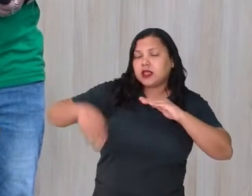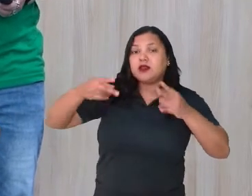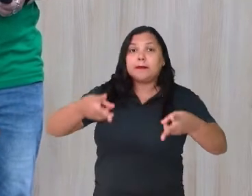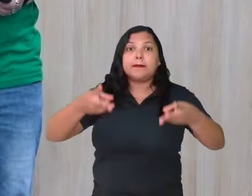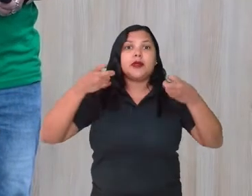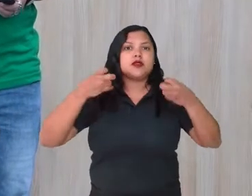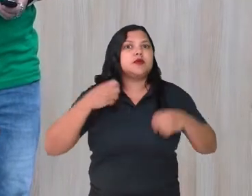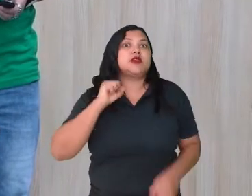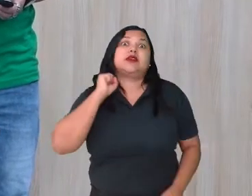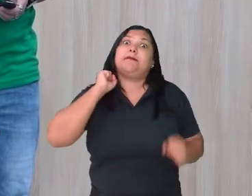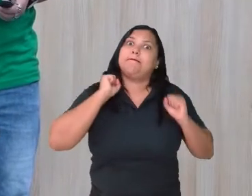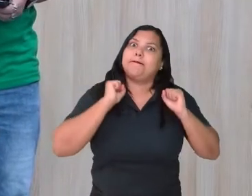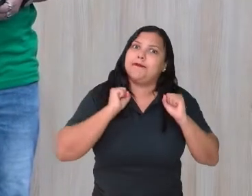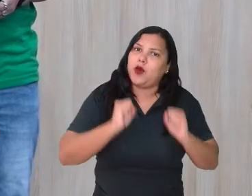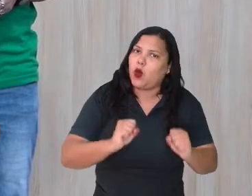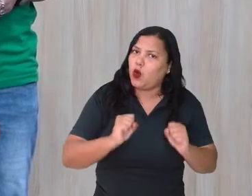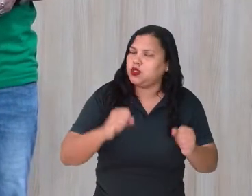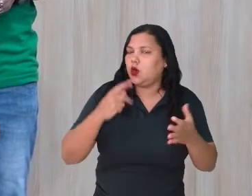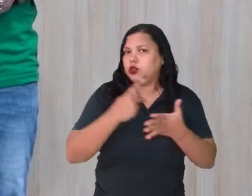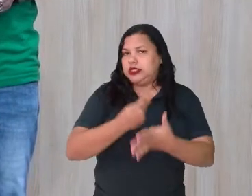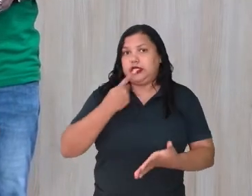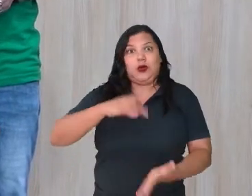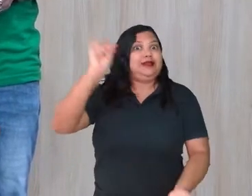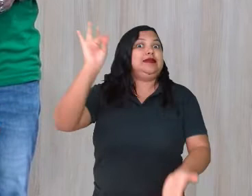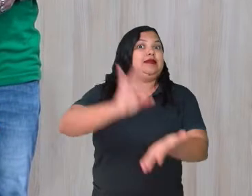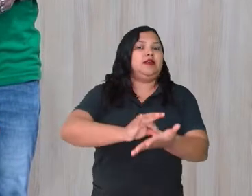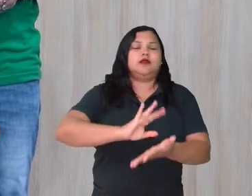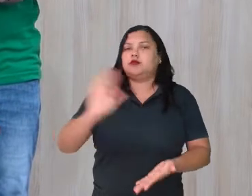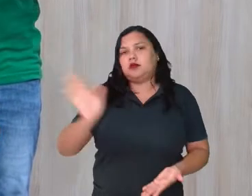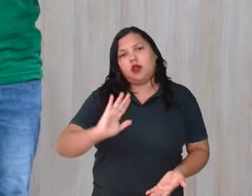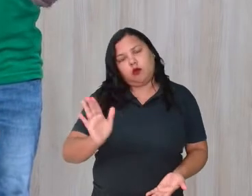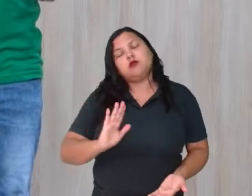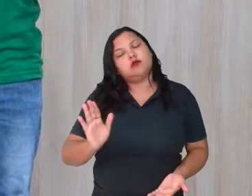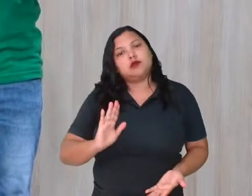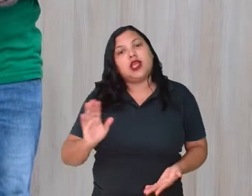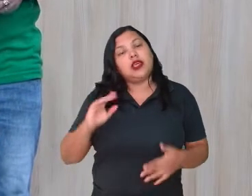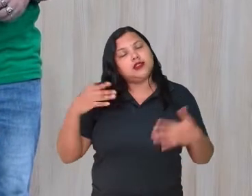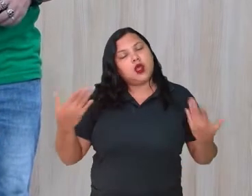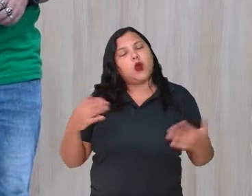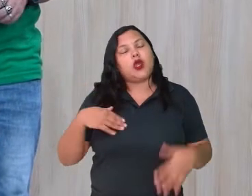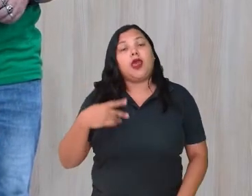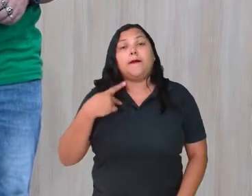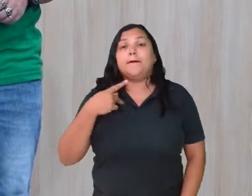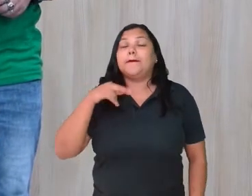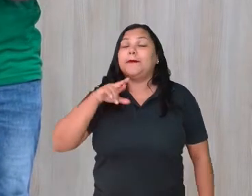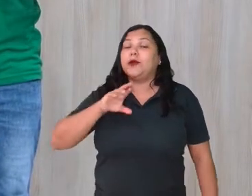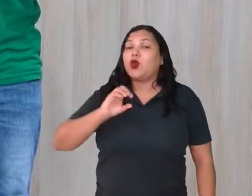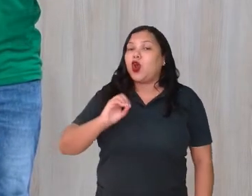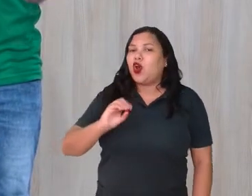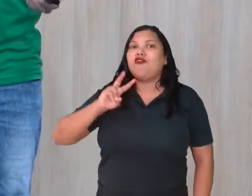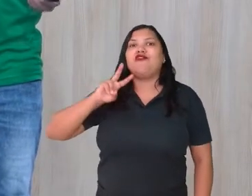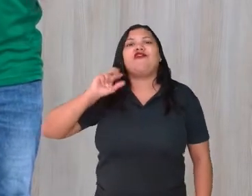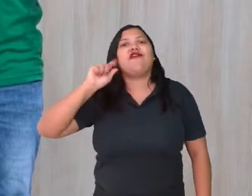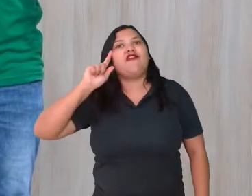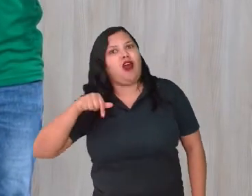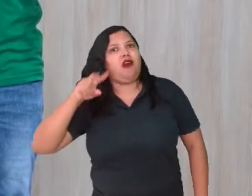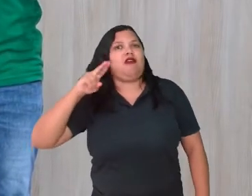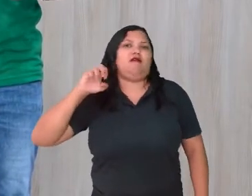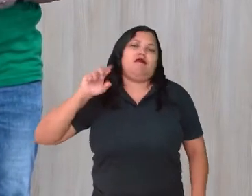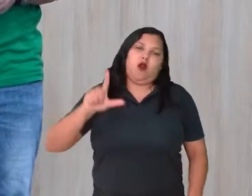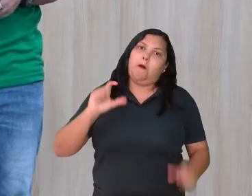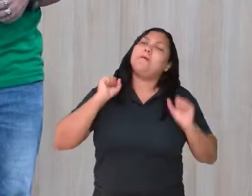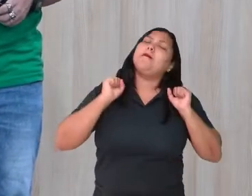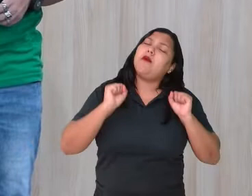que pode acontecer, não que vá acontecer de fato, né? Senão não seria a ideia de chance, seriam afirmações,